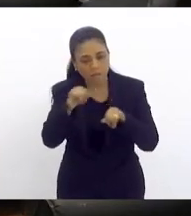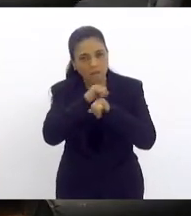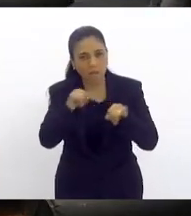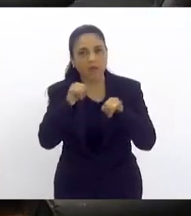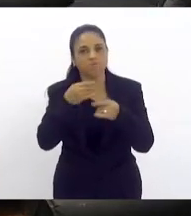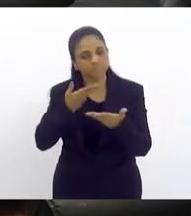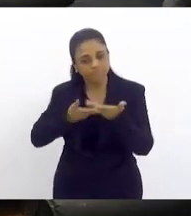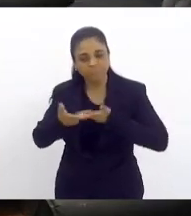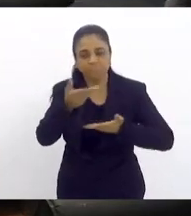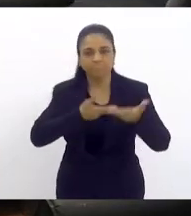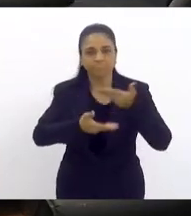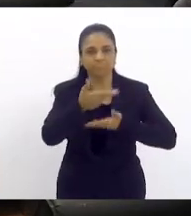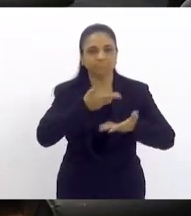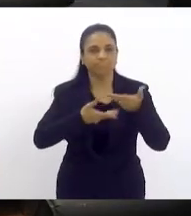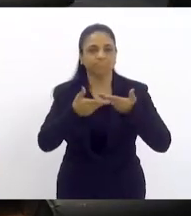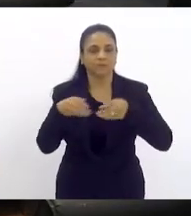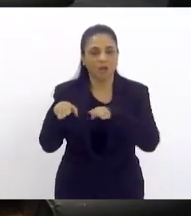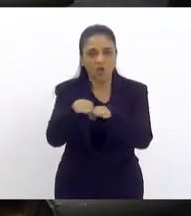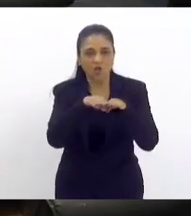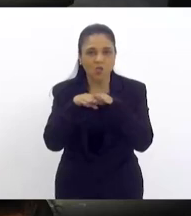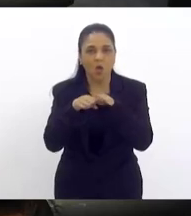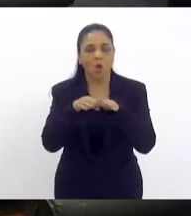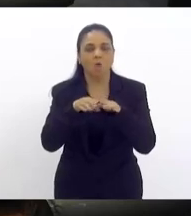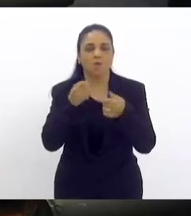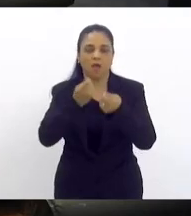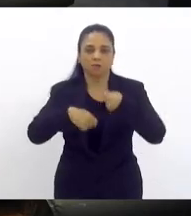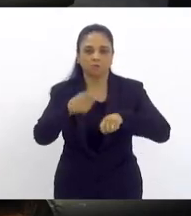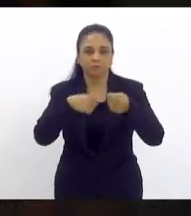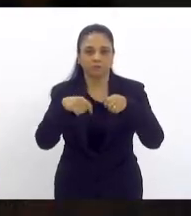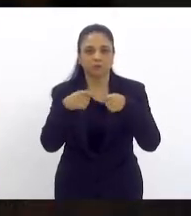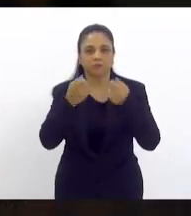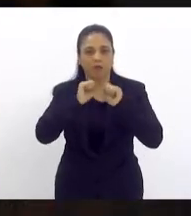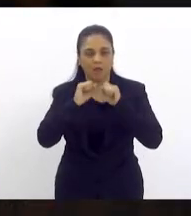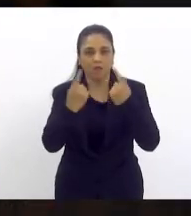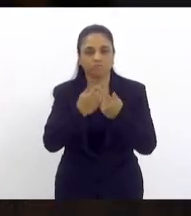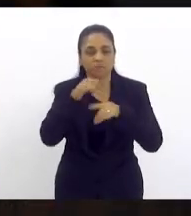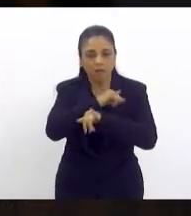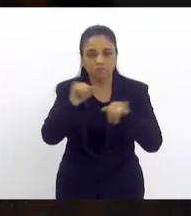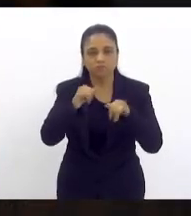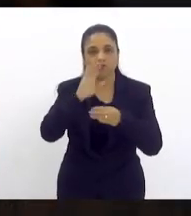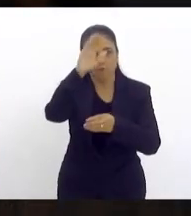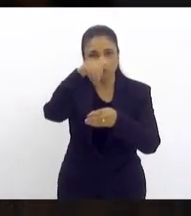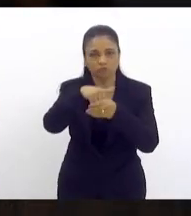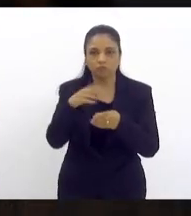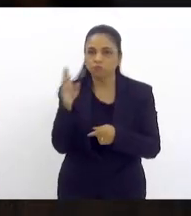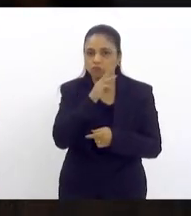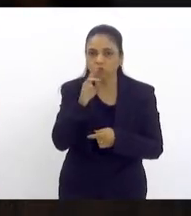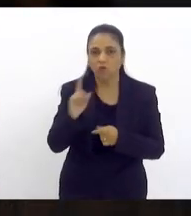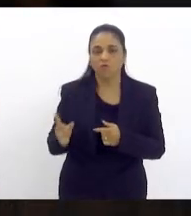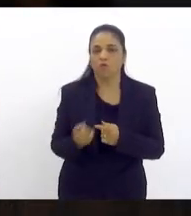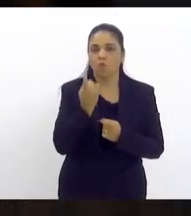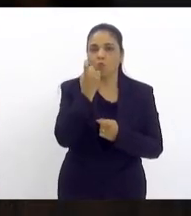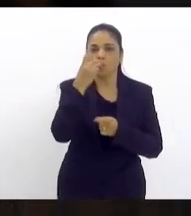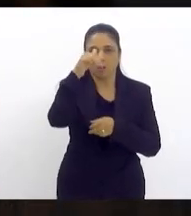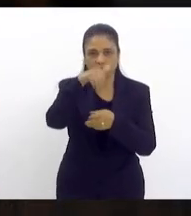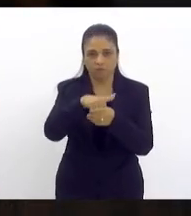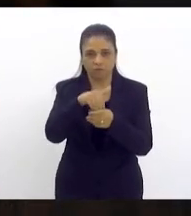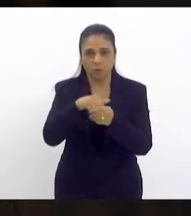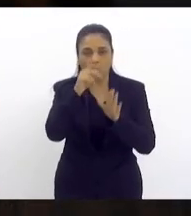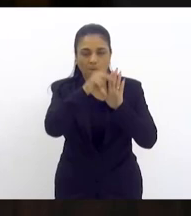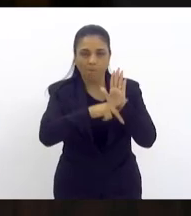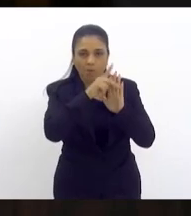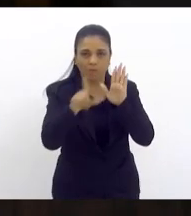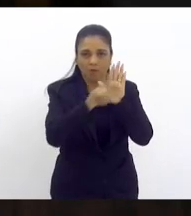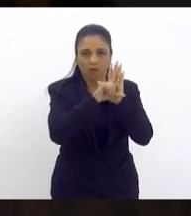cooperação aqui é sempre muito na administração da casa anuncio em regime de urgência e votação e discussão única projeto